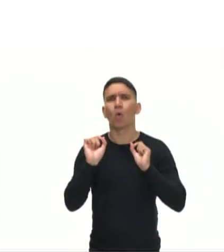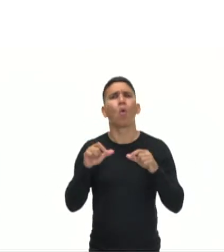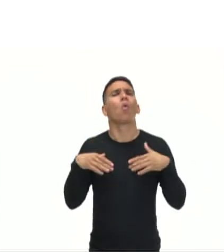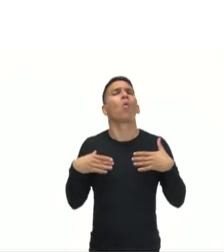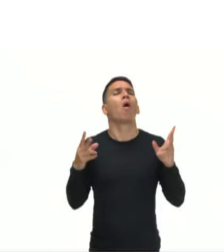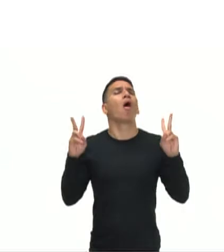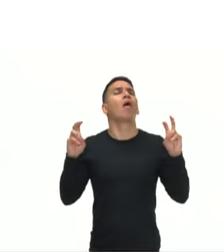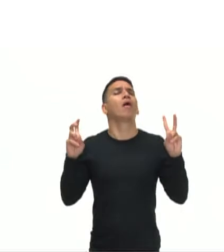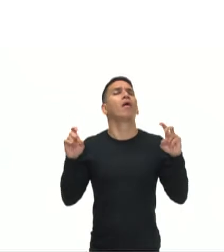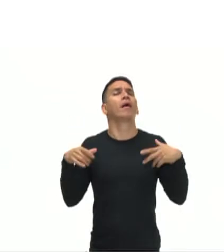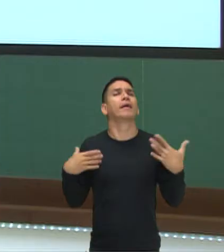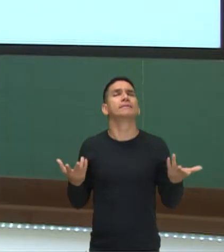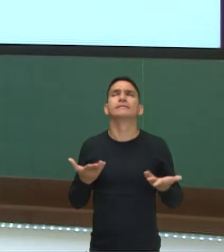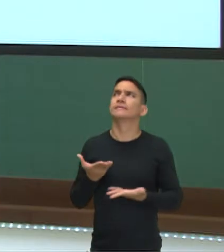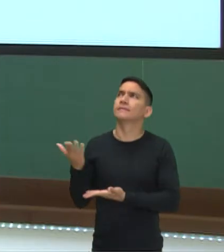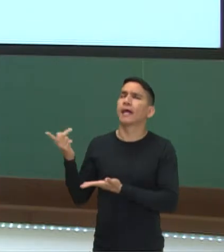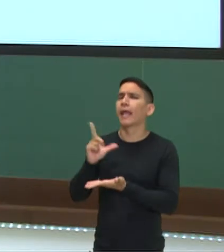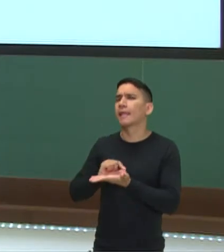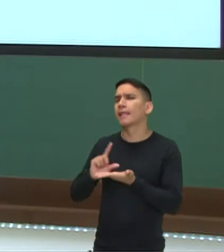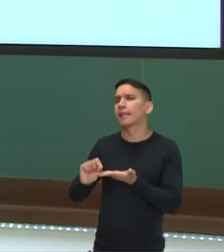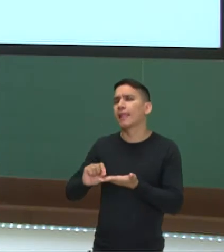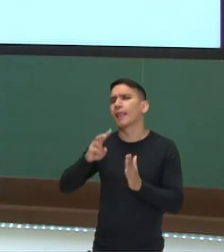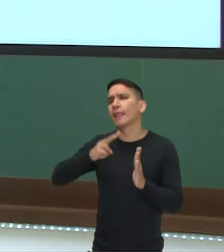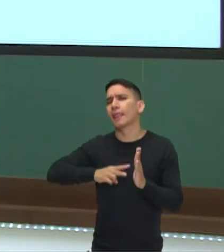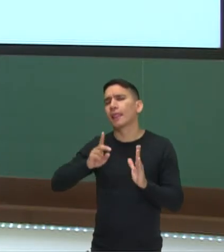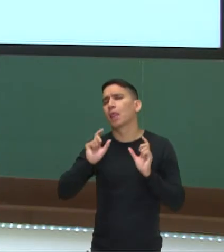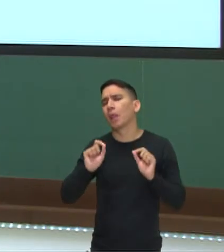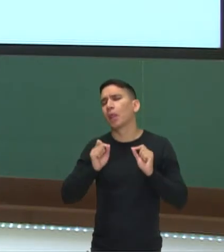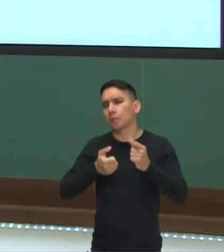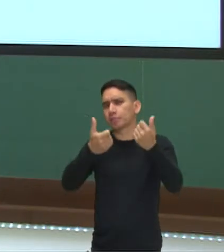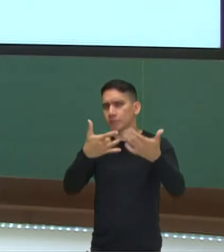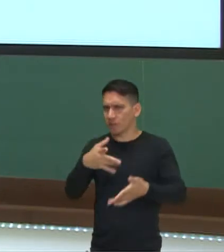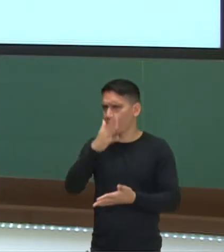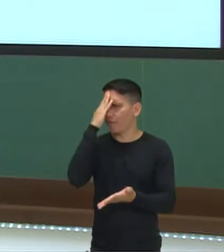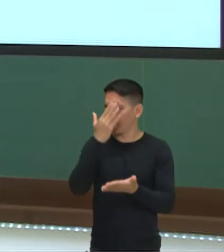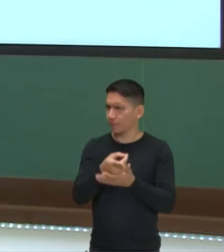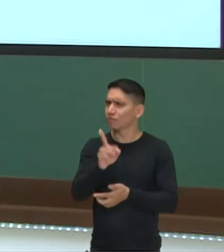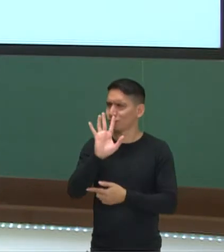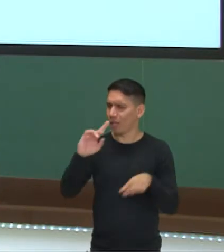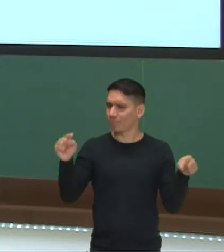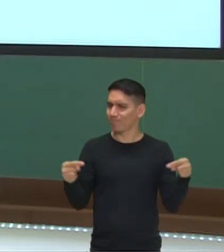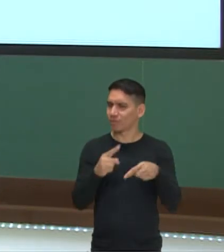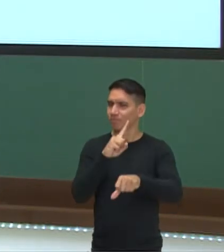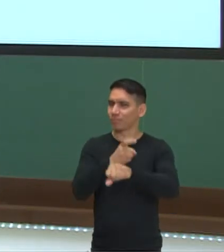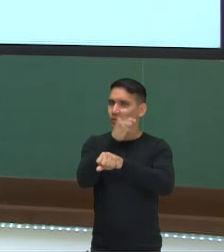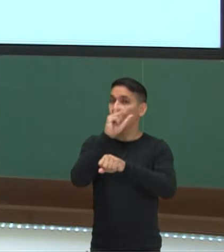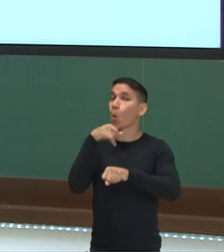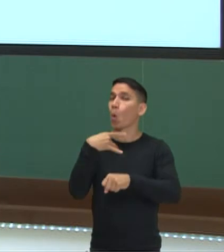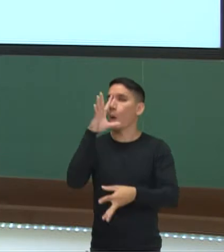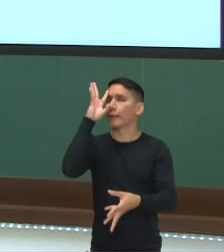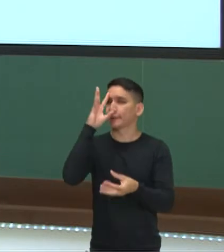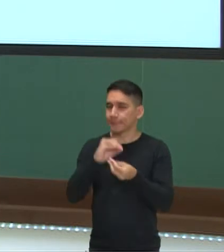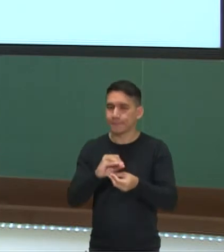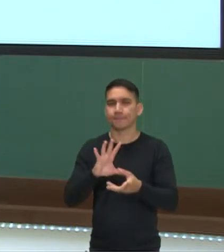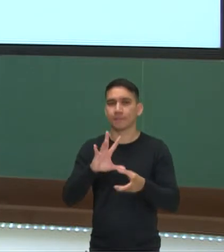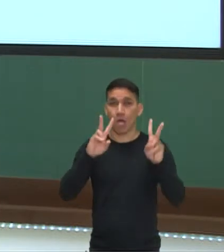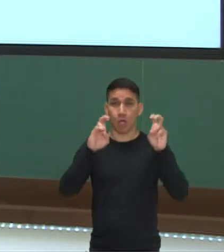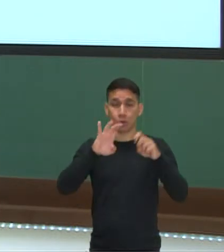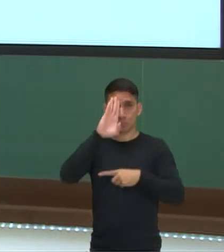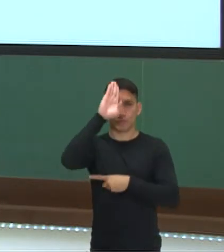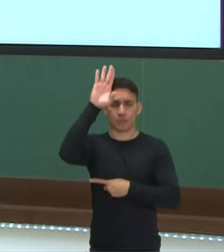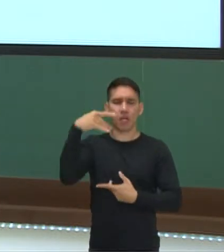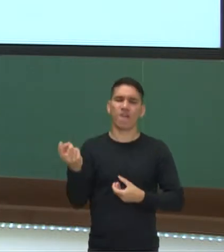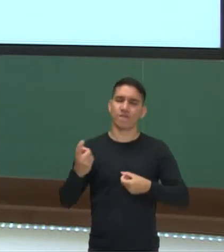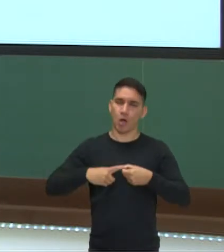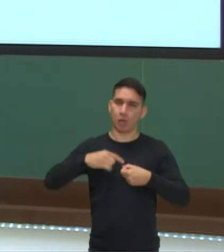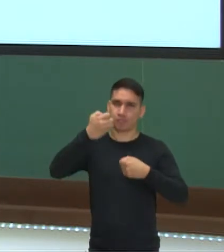o tema aqui neste artigo? Sobre o que é que vai falar? Com certeza você já conseguiu ali compreender qual é o assunto central. Eu volto